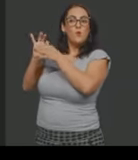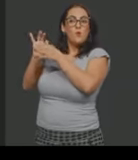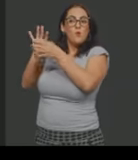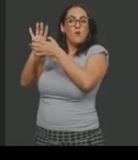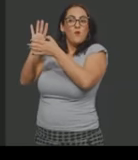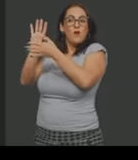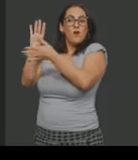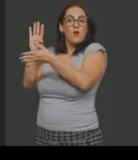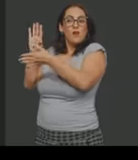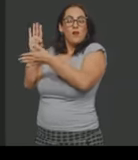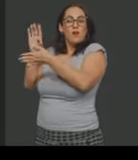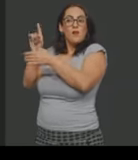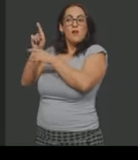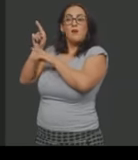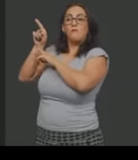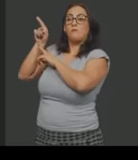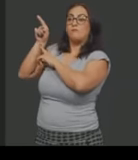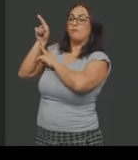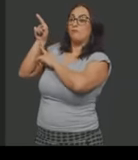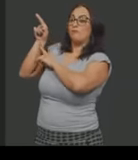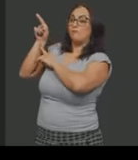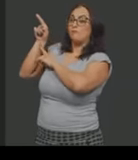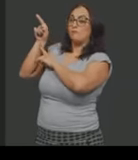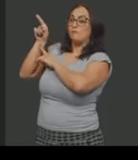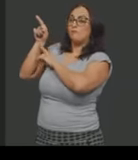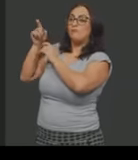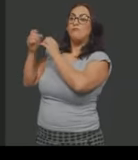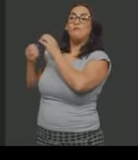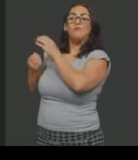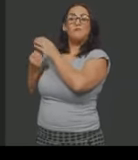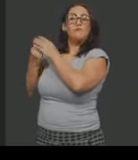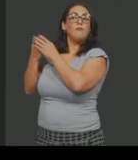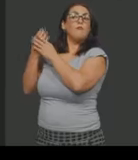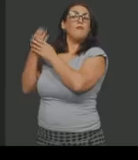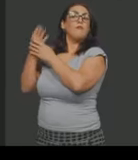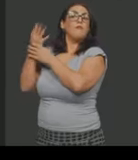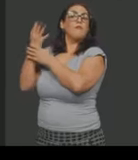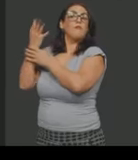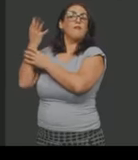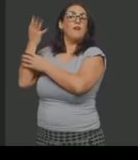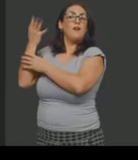isso então vai nascer, ele vai germinar.